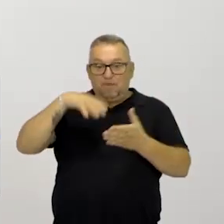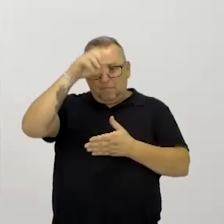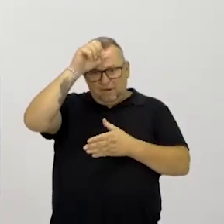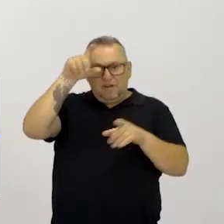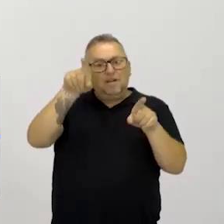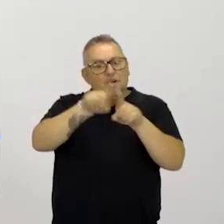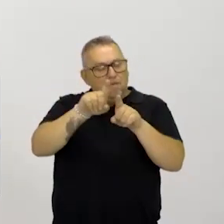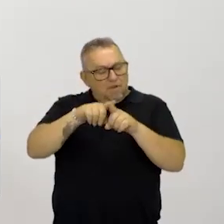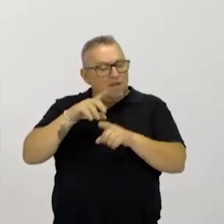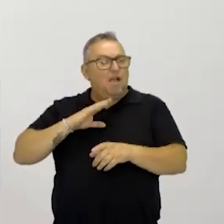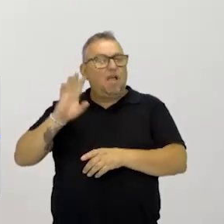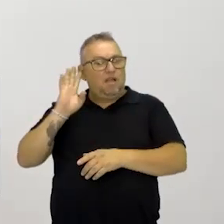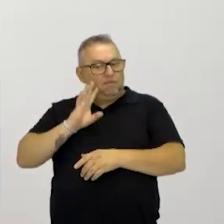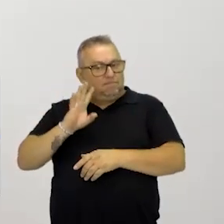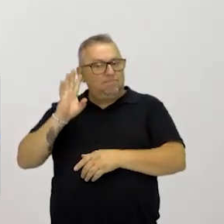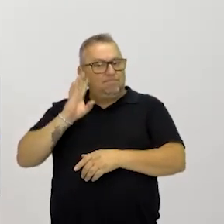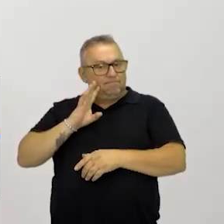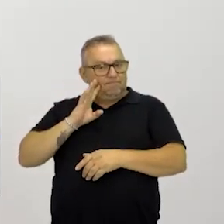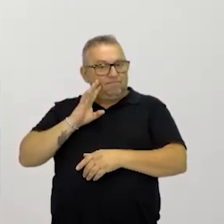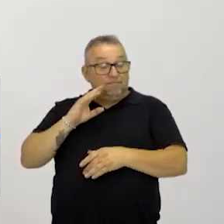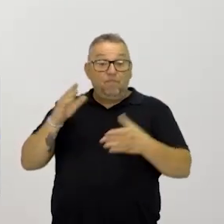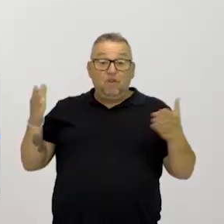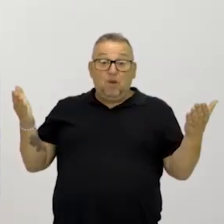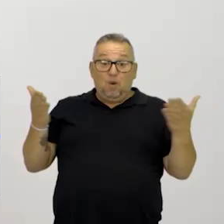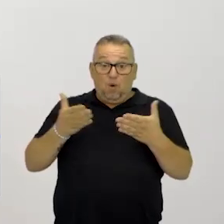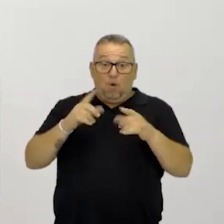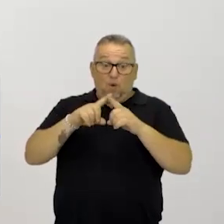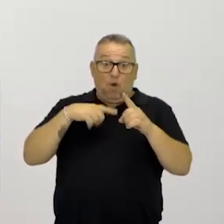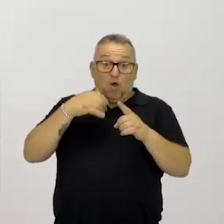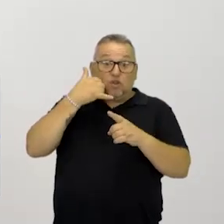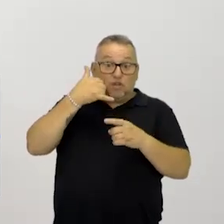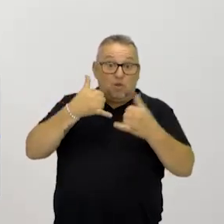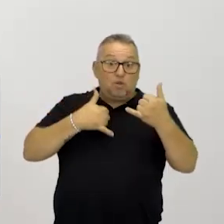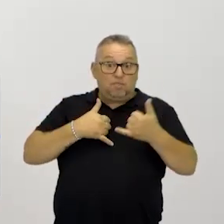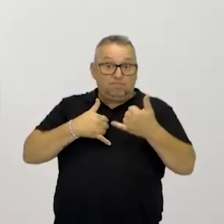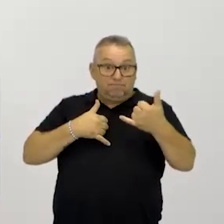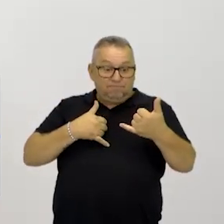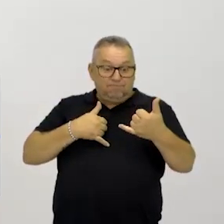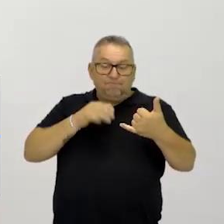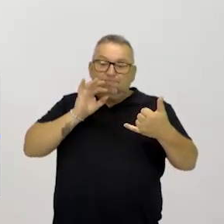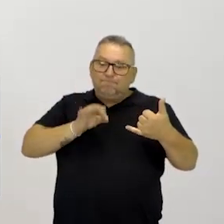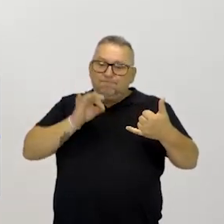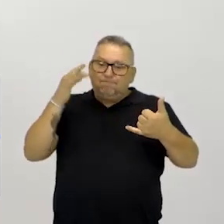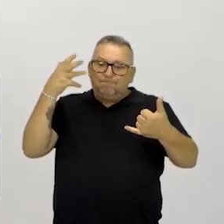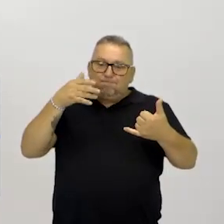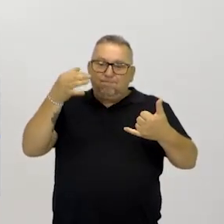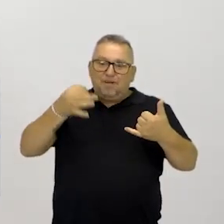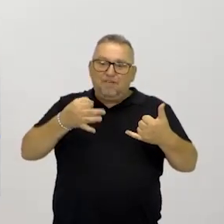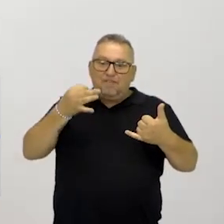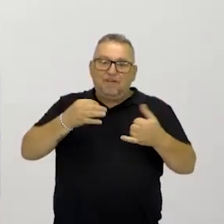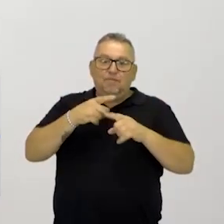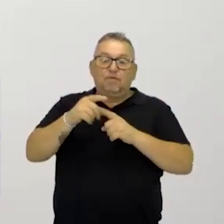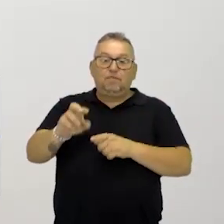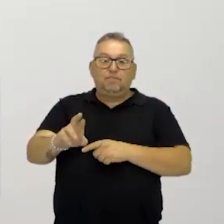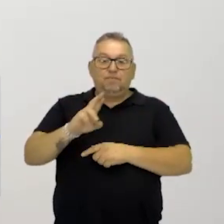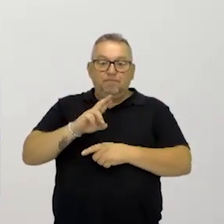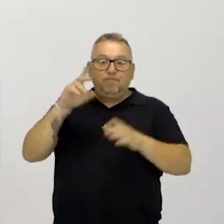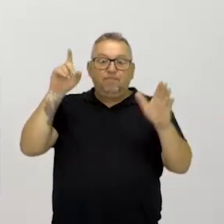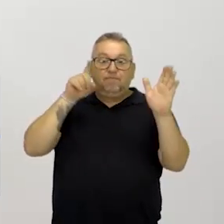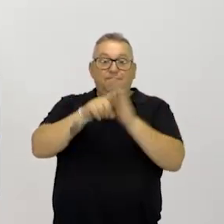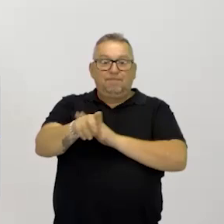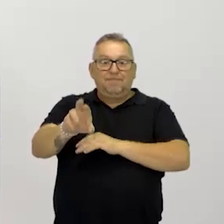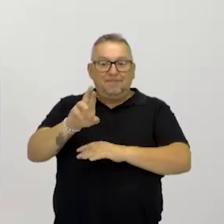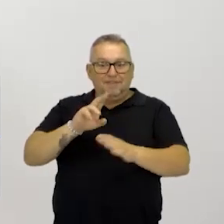tem que ser divertido, né? Então hoje, já deixa o seu celular de ladinho aí, certinho, bonitinho, porque para responder essa enquete,